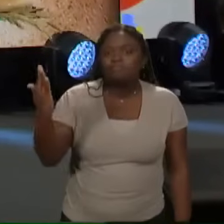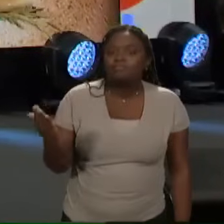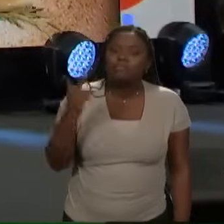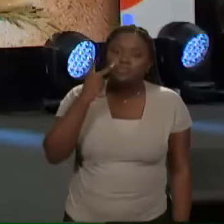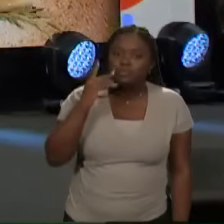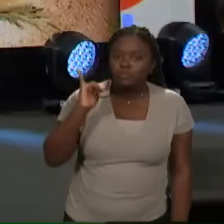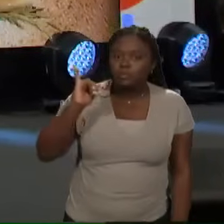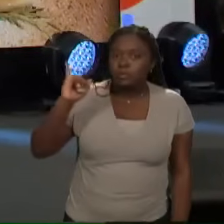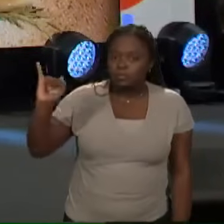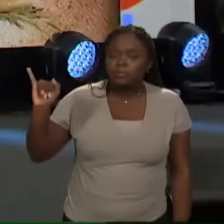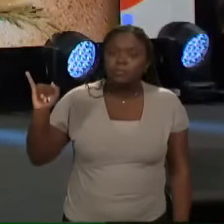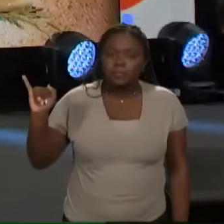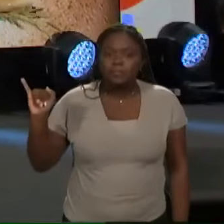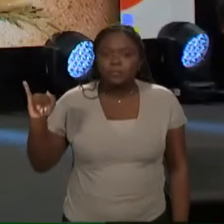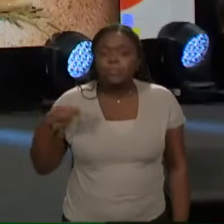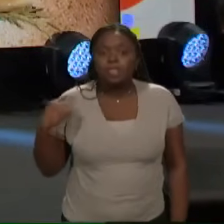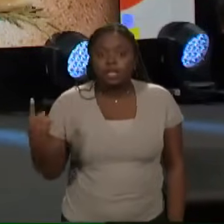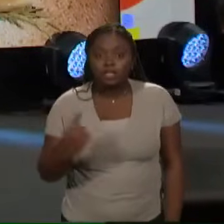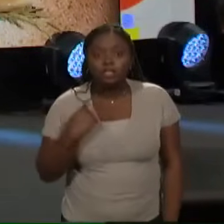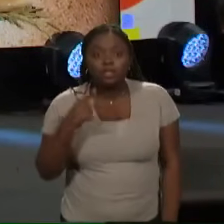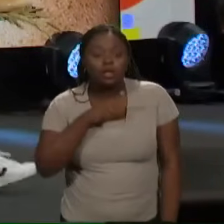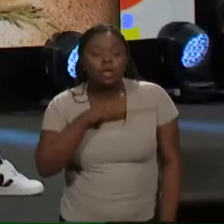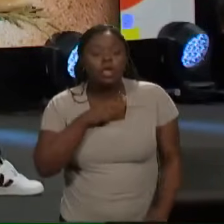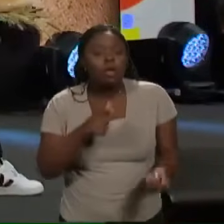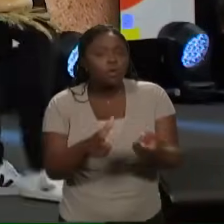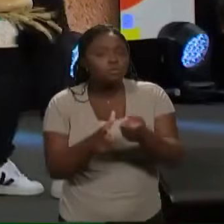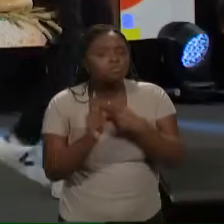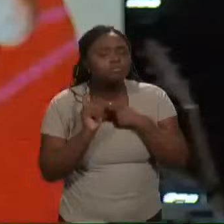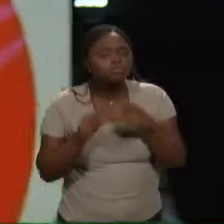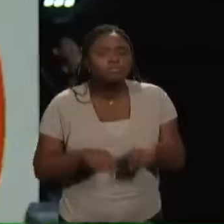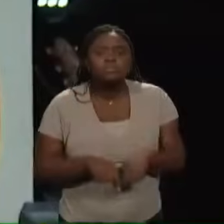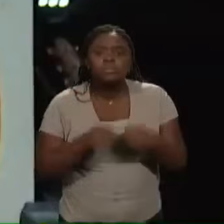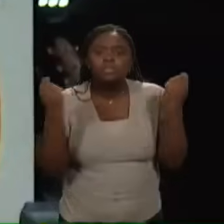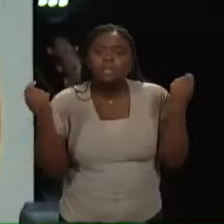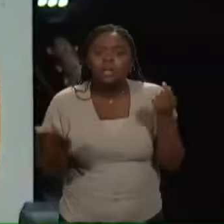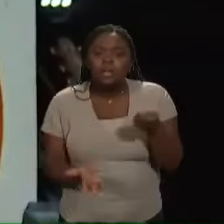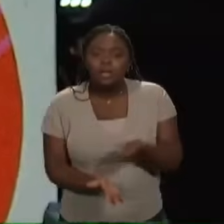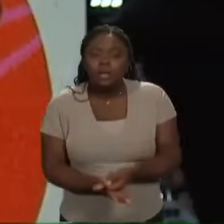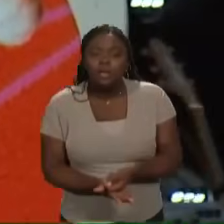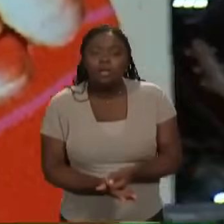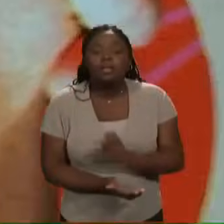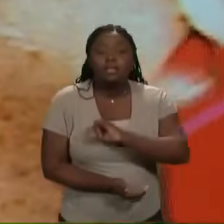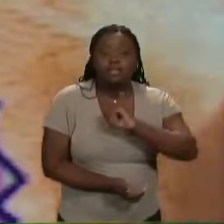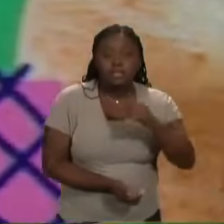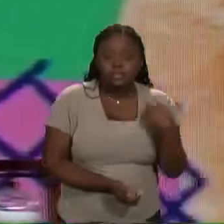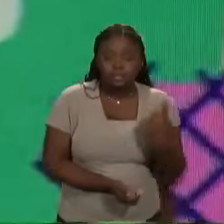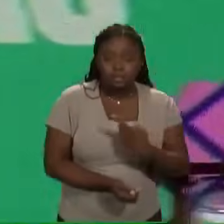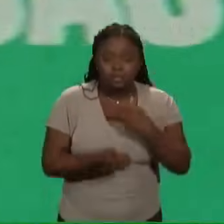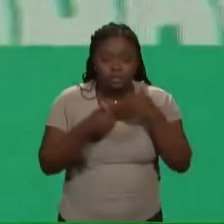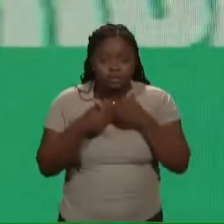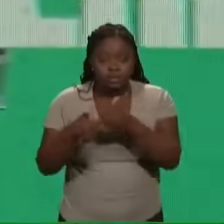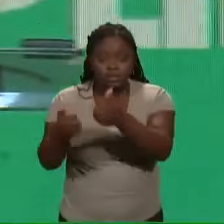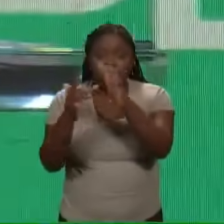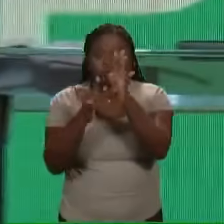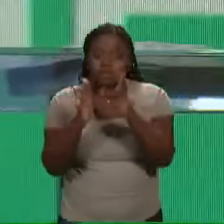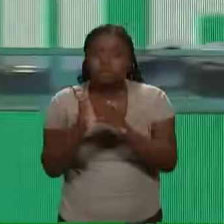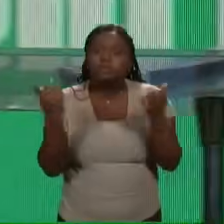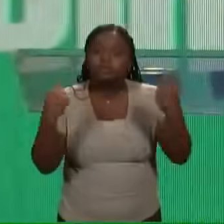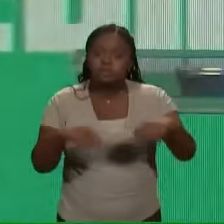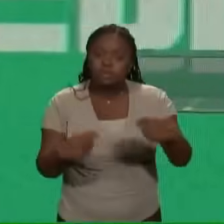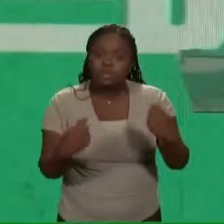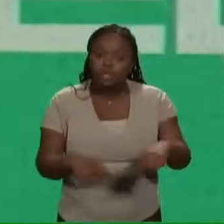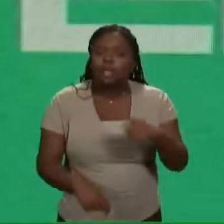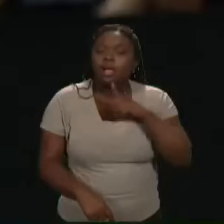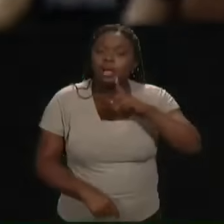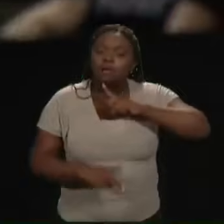Pai Celestial. Nós temos uma dívida impagável. E se somos seguidores de Jesus, temos que